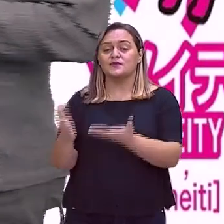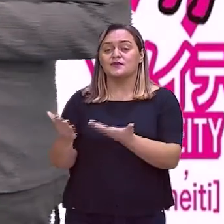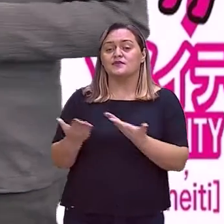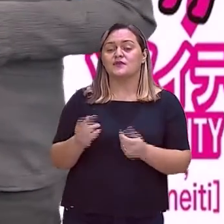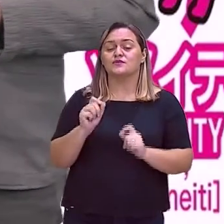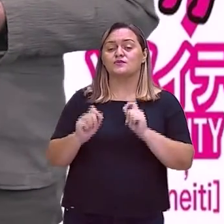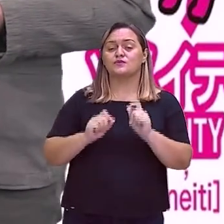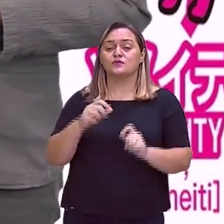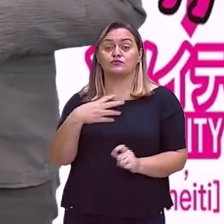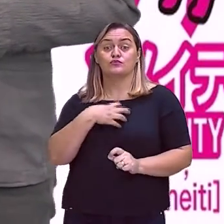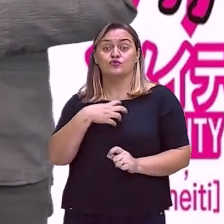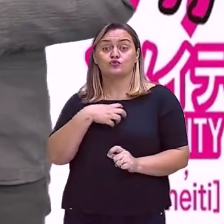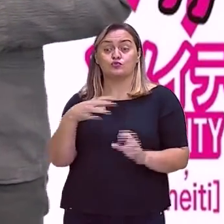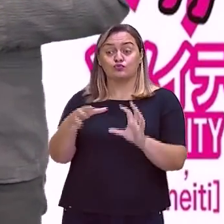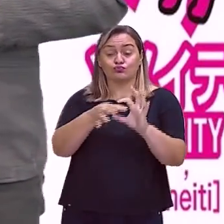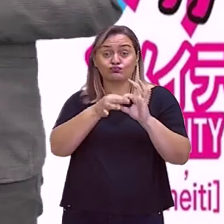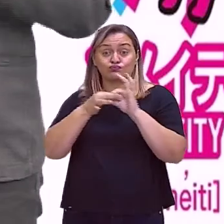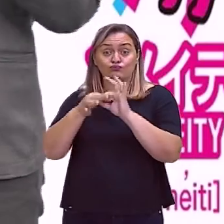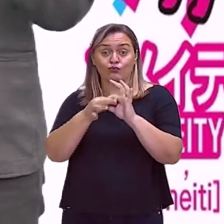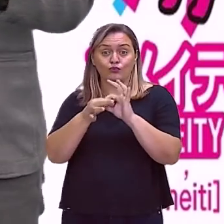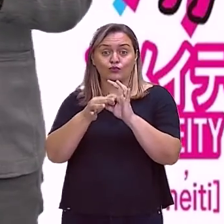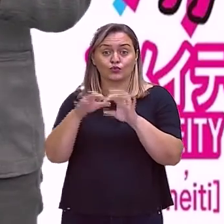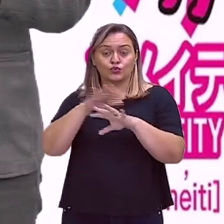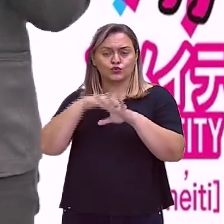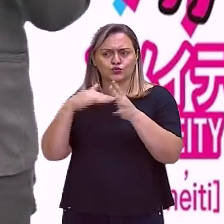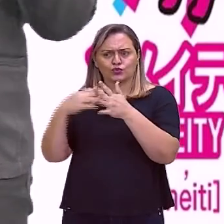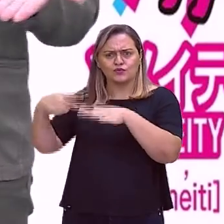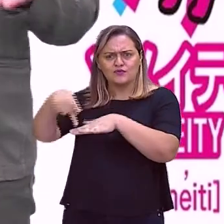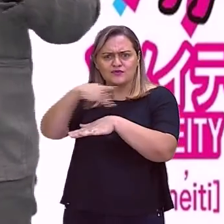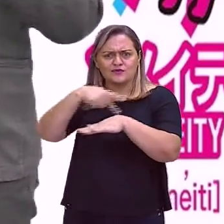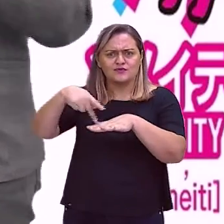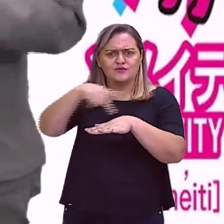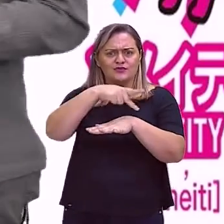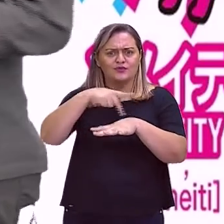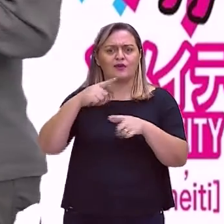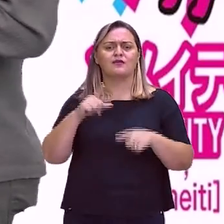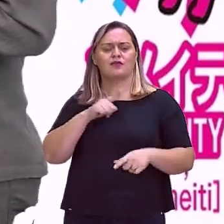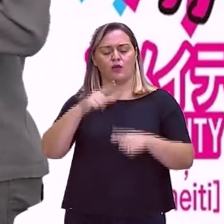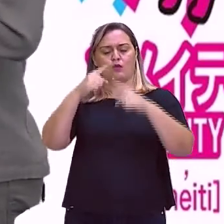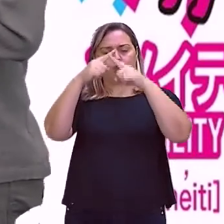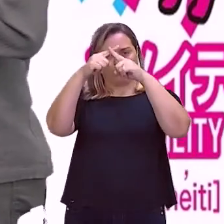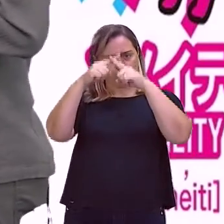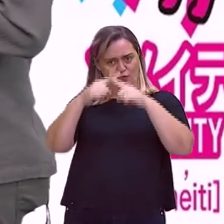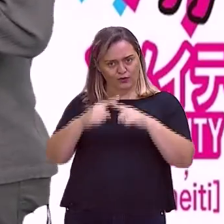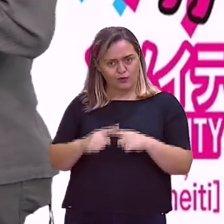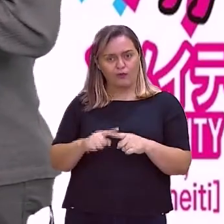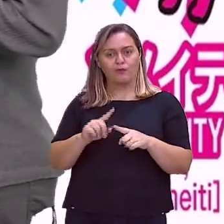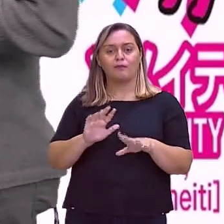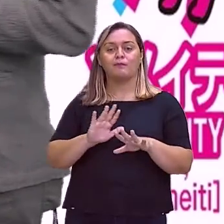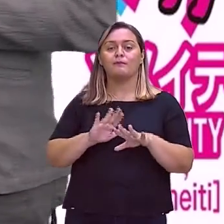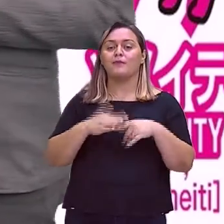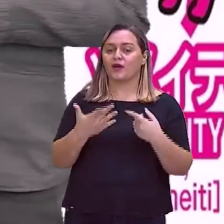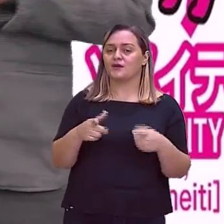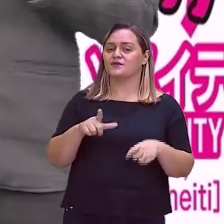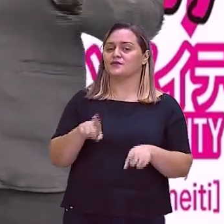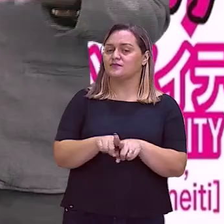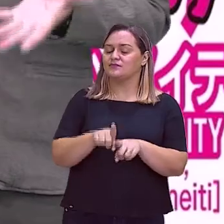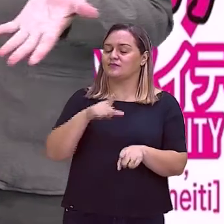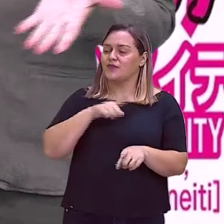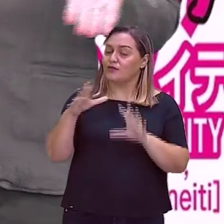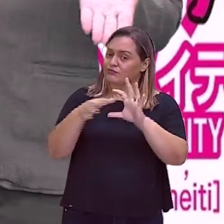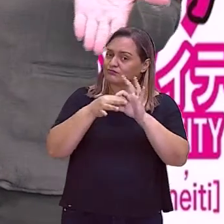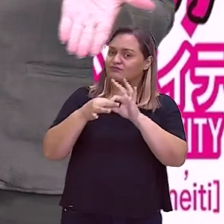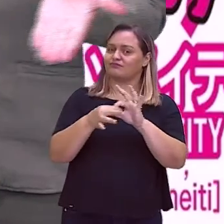sentimentos únicos entre nações. De competição, de união, dentro do lema de Coubertin. Sim. Né?